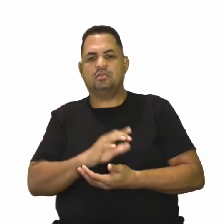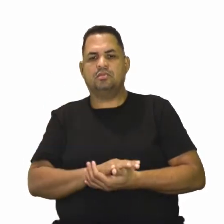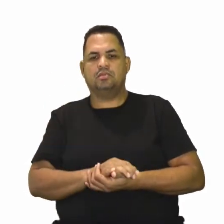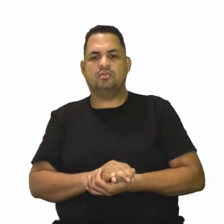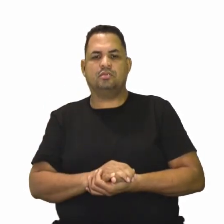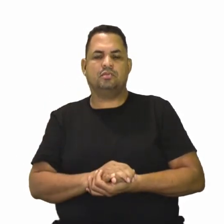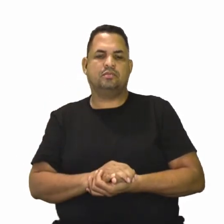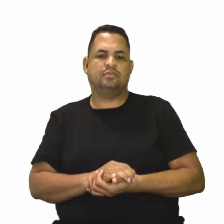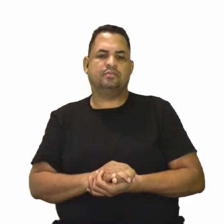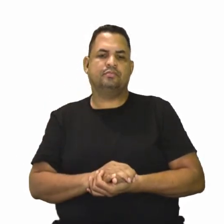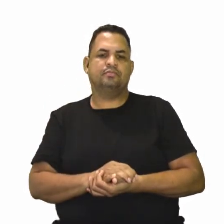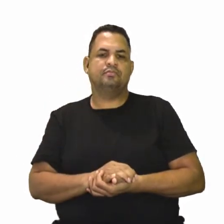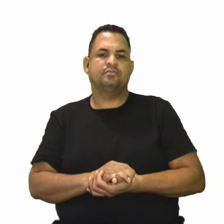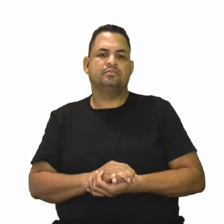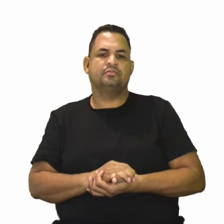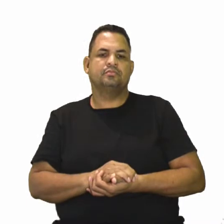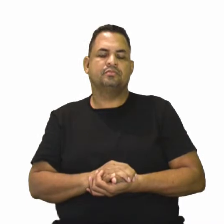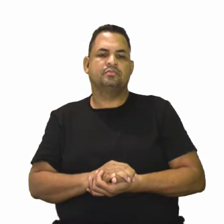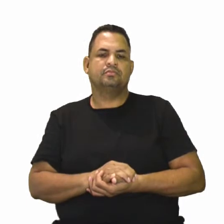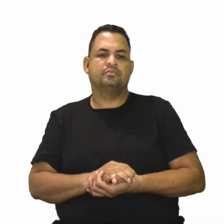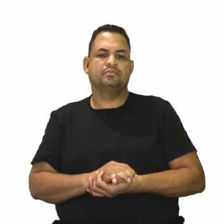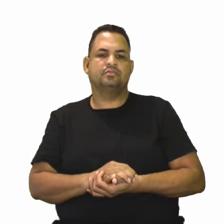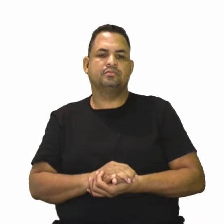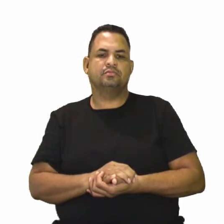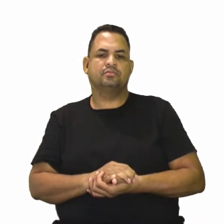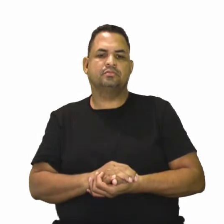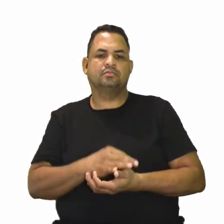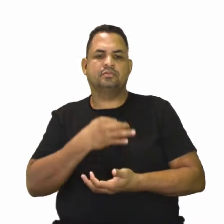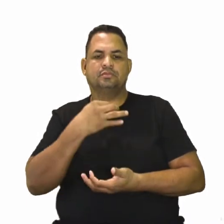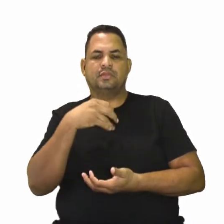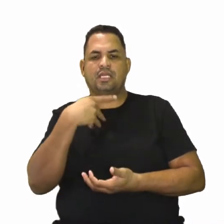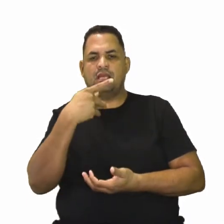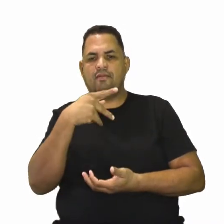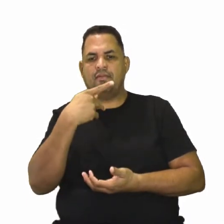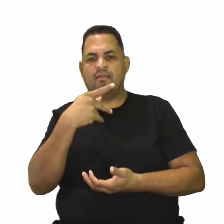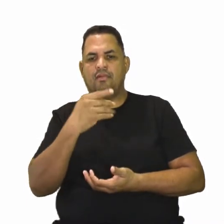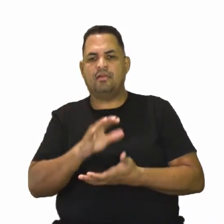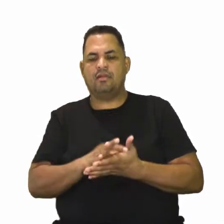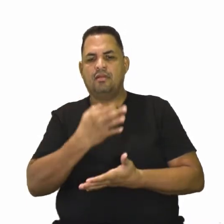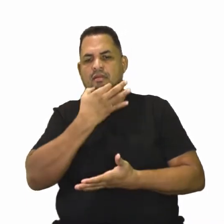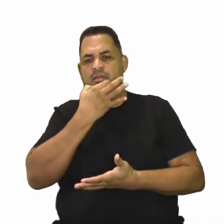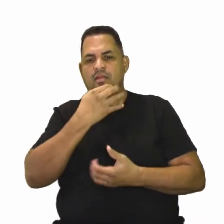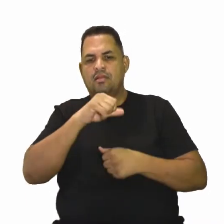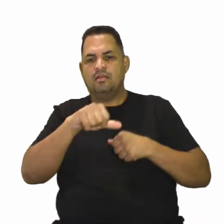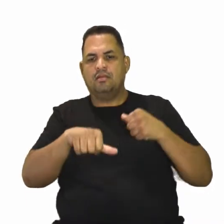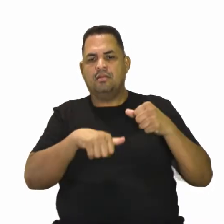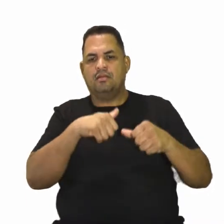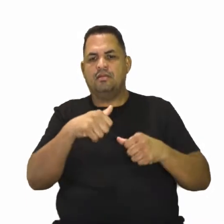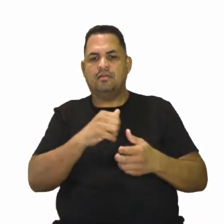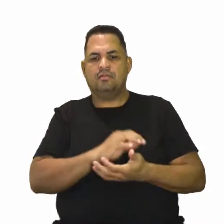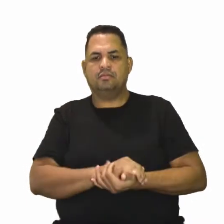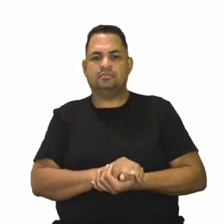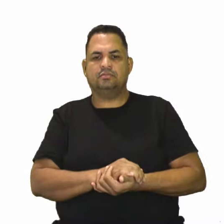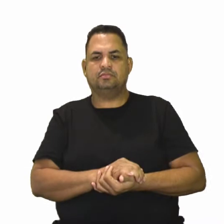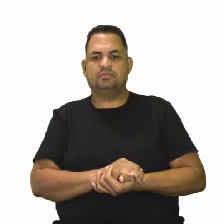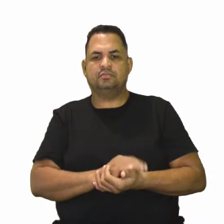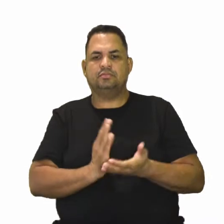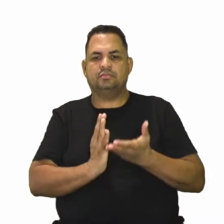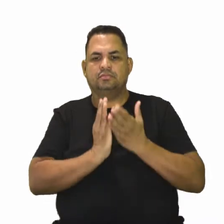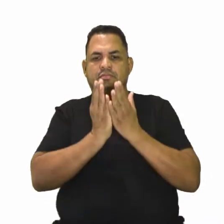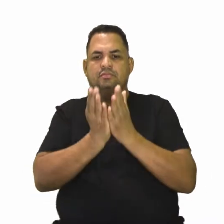o RSS, só que aqui a pronúncia em inglês, então, ela é trocada, com o